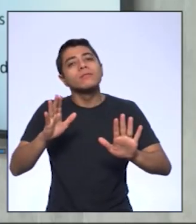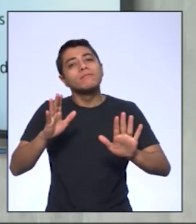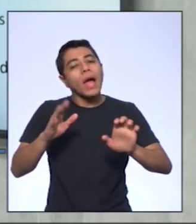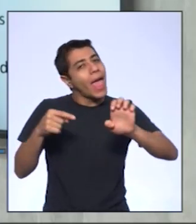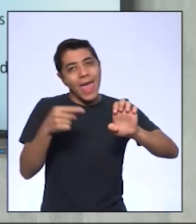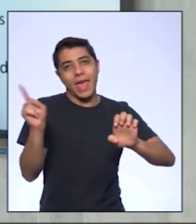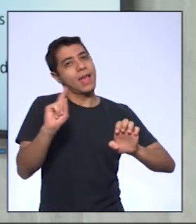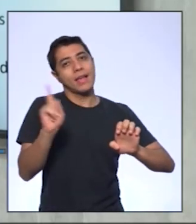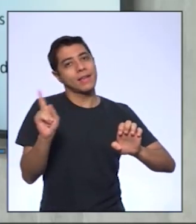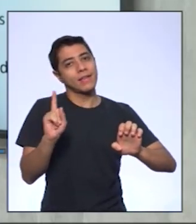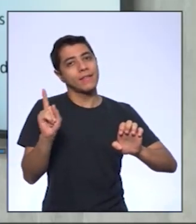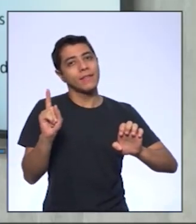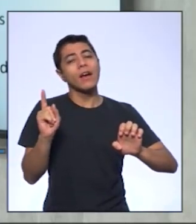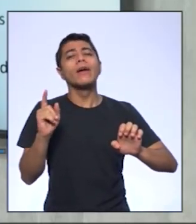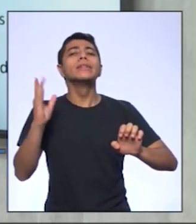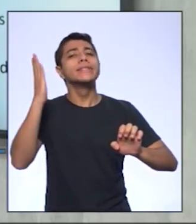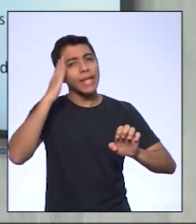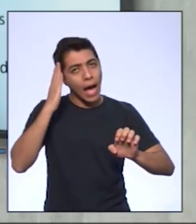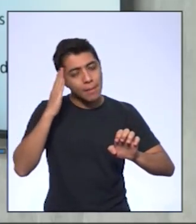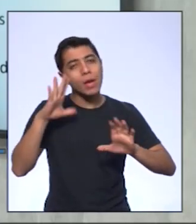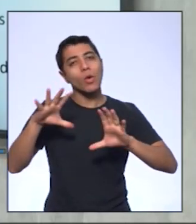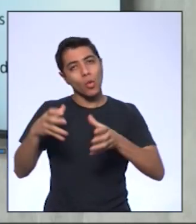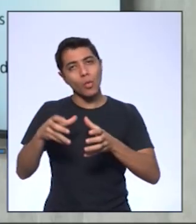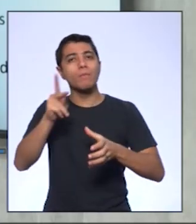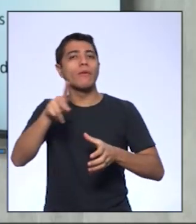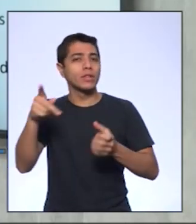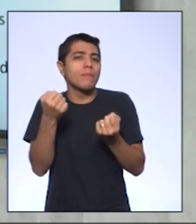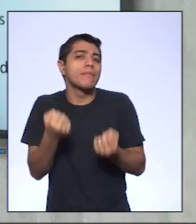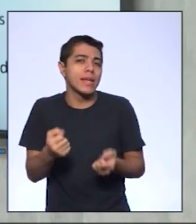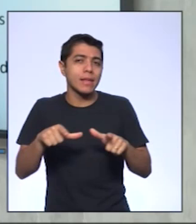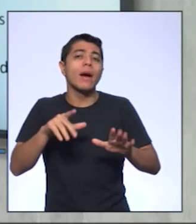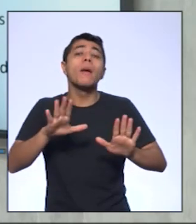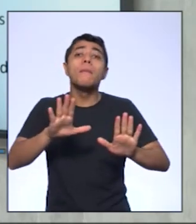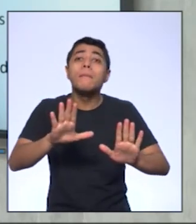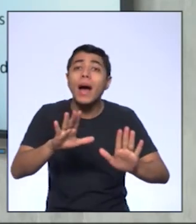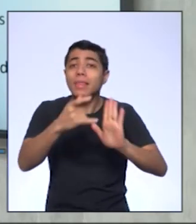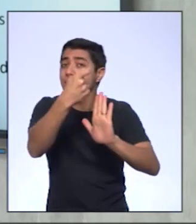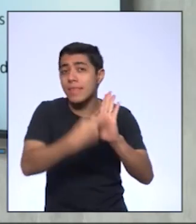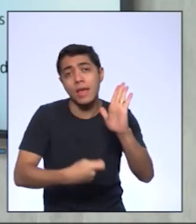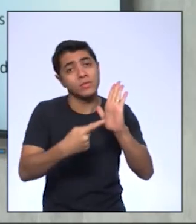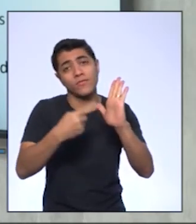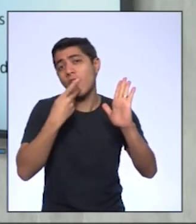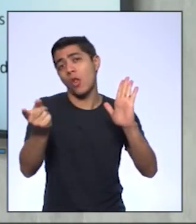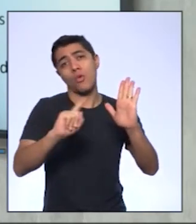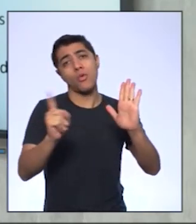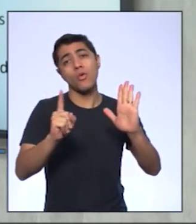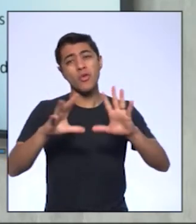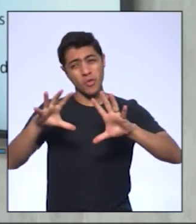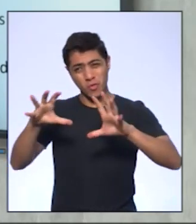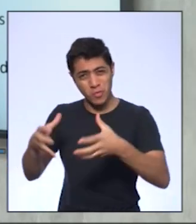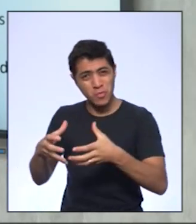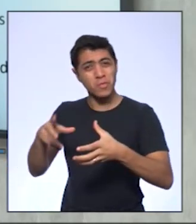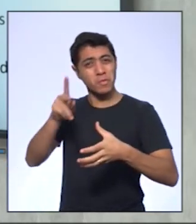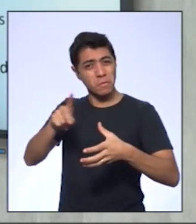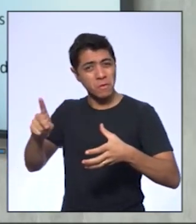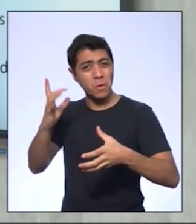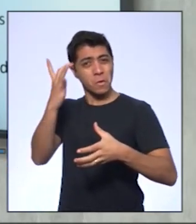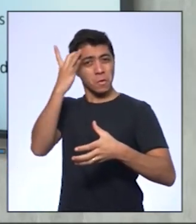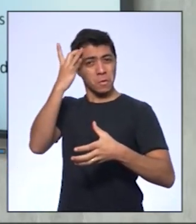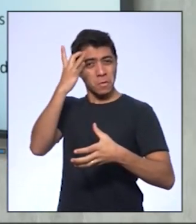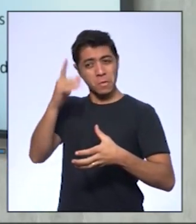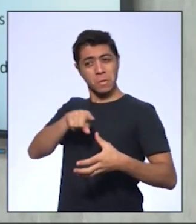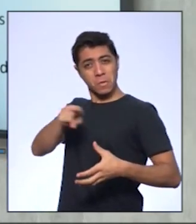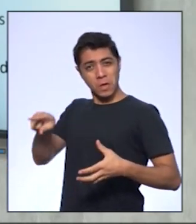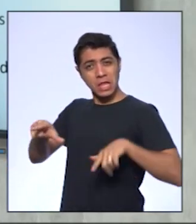outra. Não que o professor também não tenha um acúmulo de trabalho, né? Que profissão nobre que é o professor. Né? Então, mas assim, o